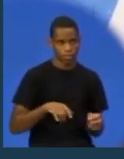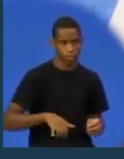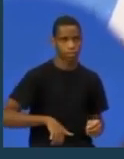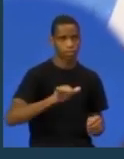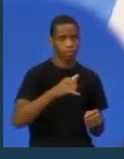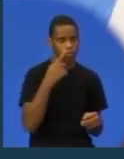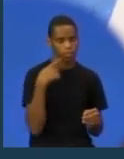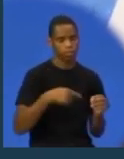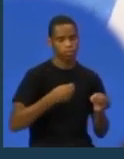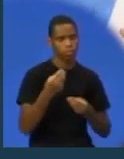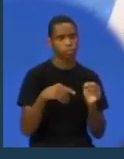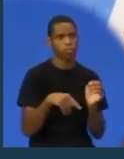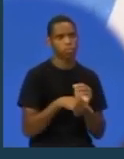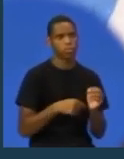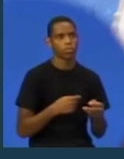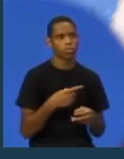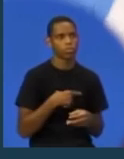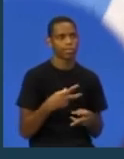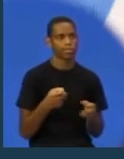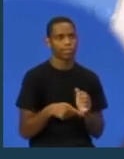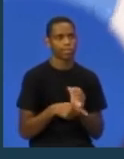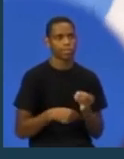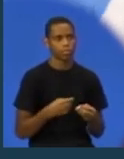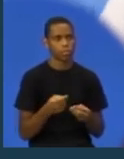e descobrir qual